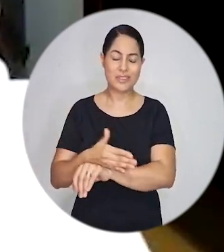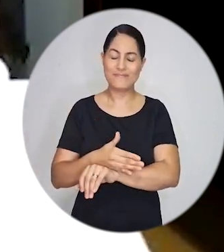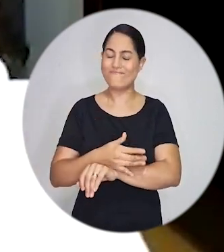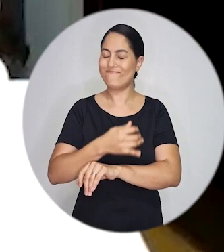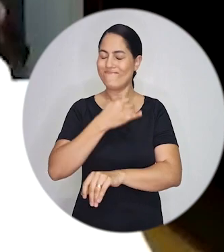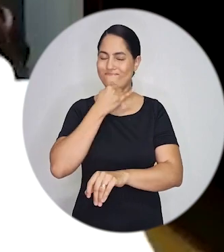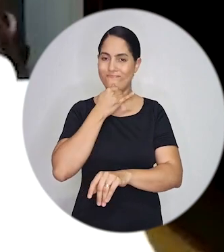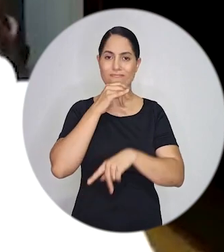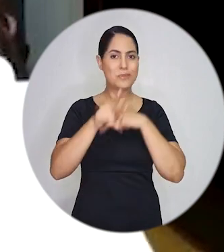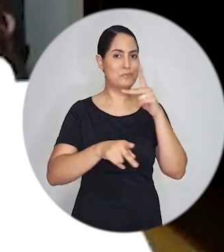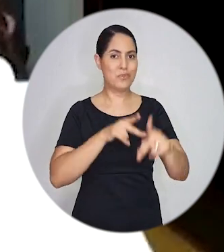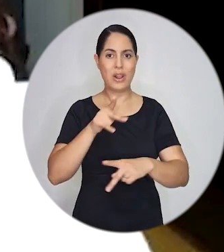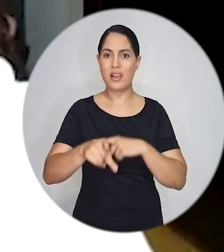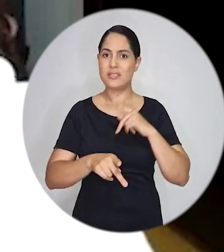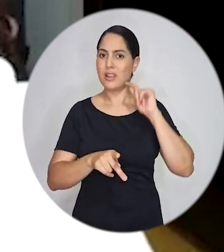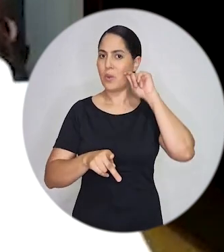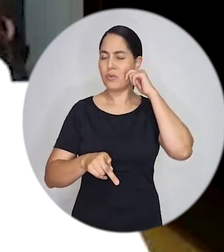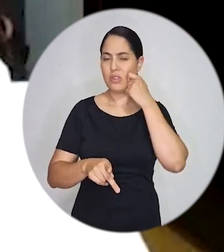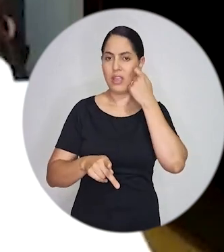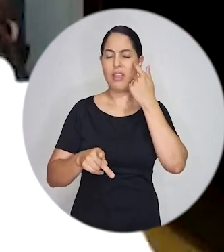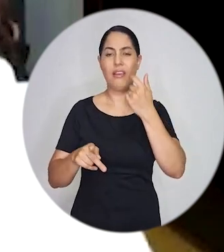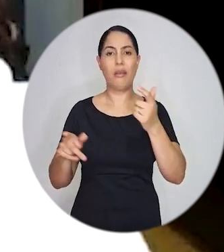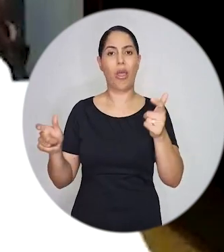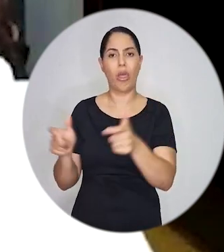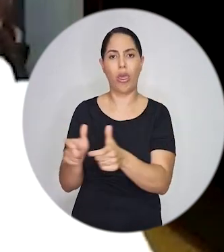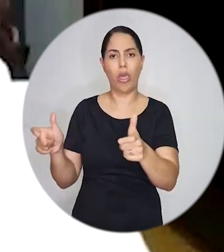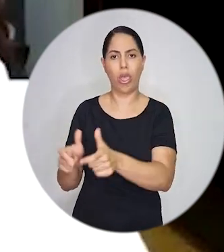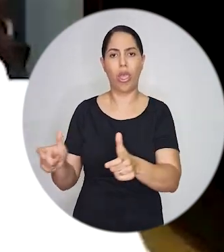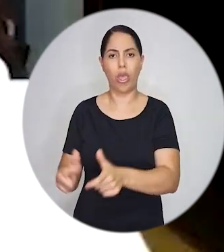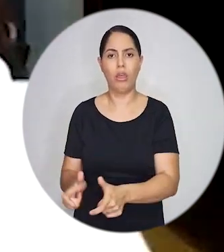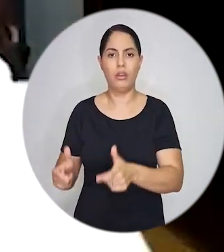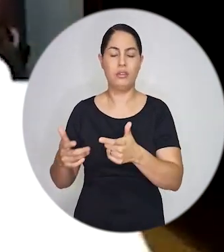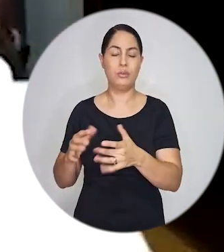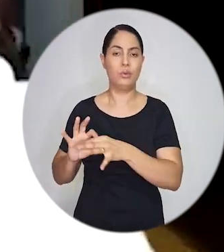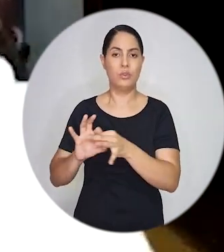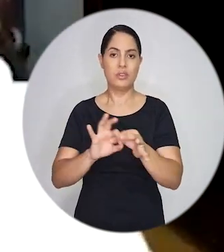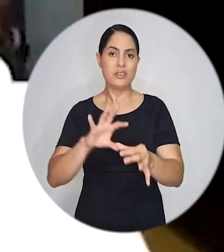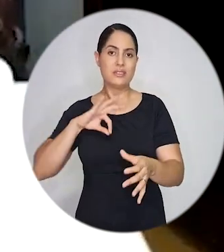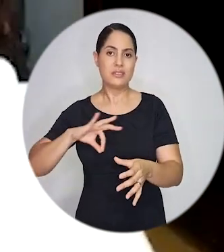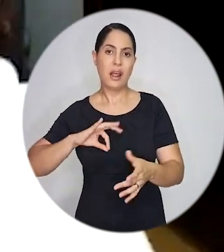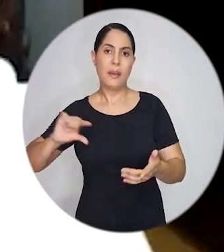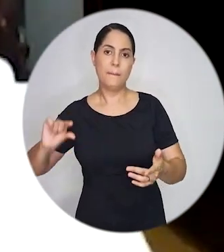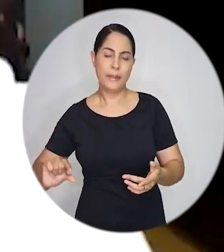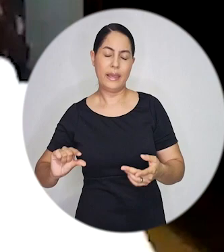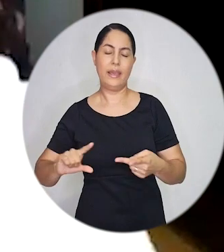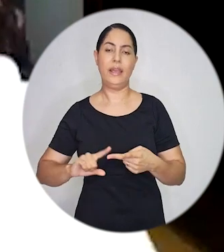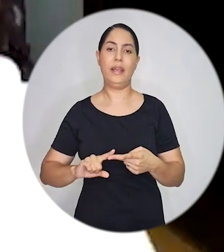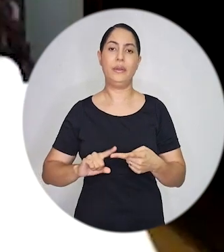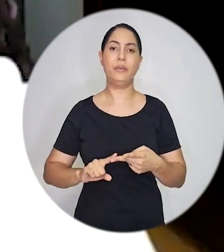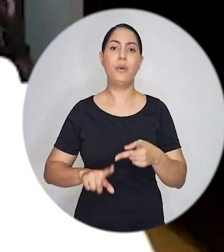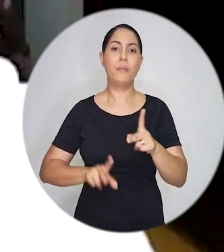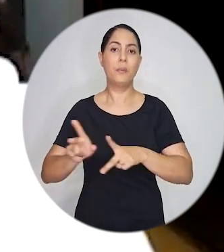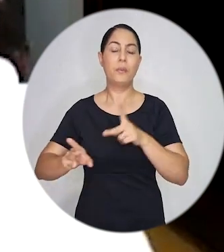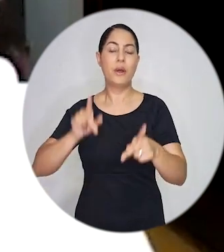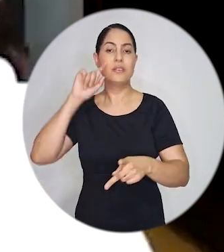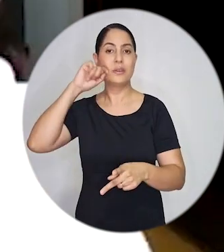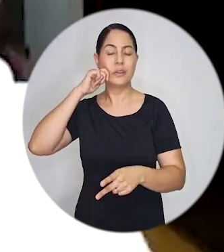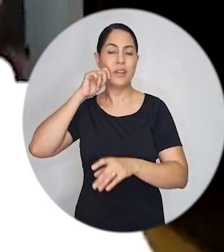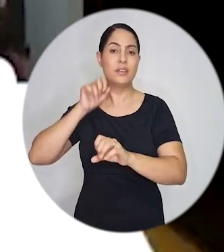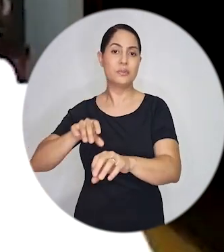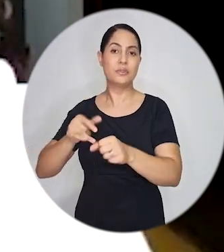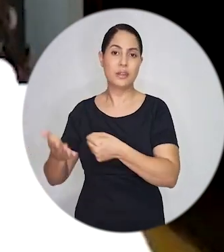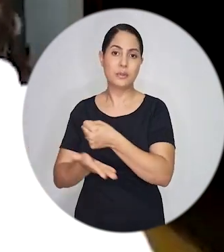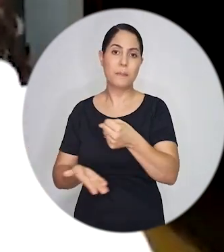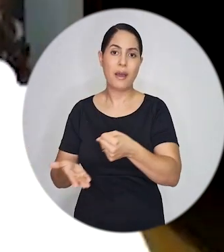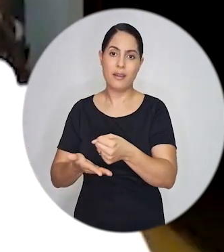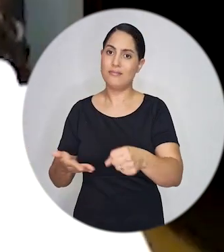acesso à educação, infelizmente a população negra fica na rabeira dos dados, Tem os menores salários, a população que talvez